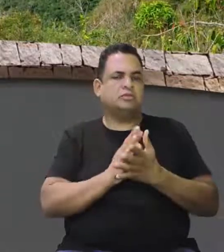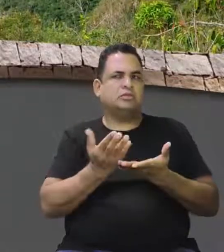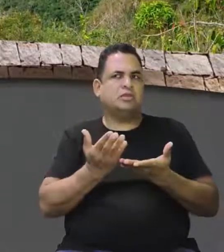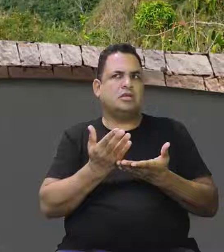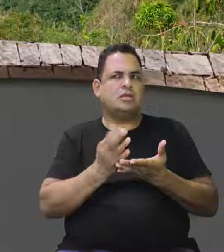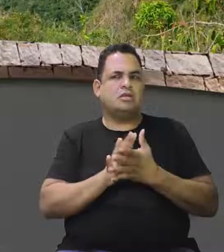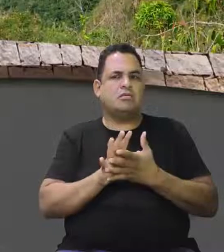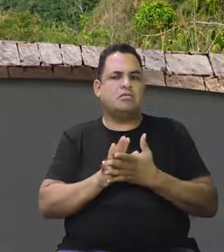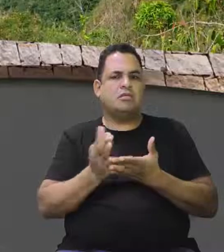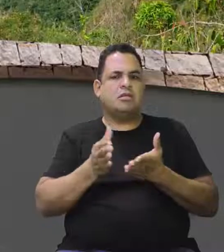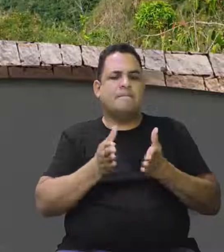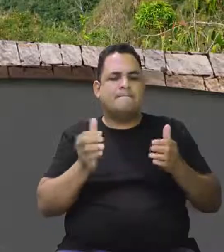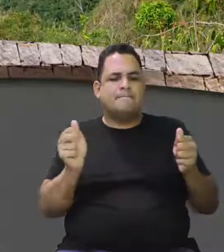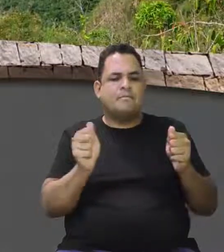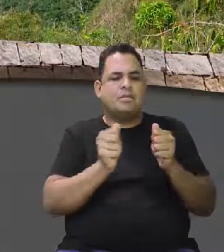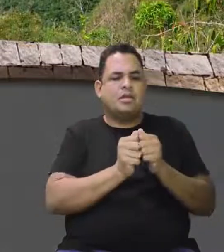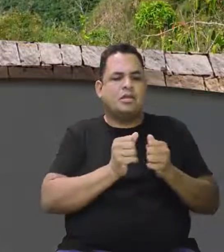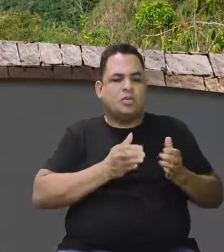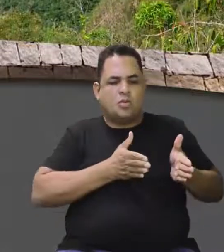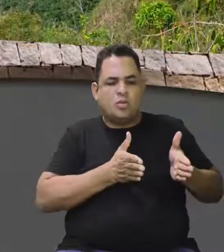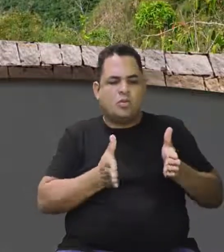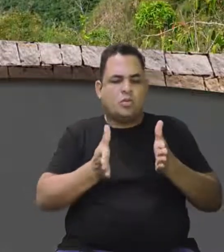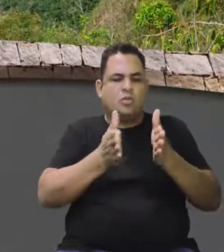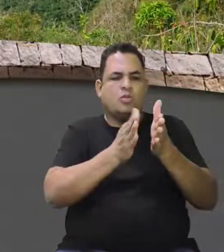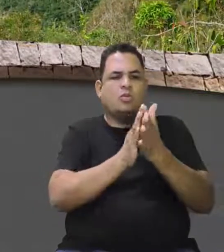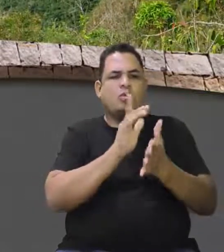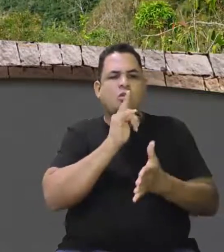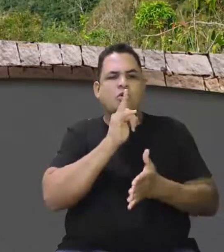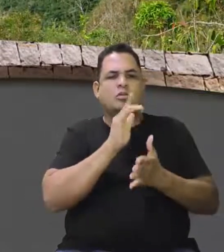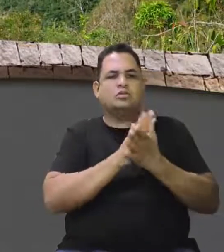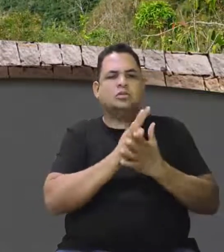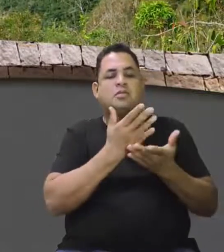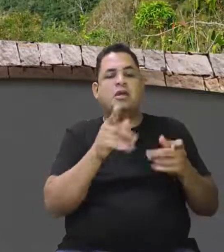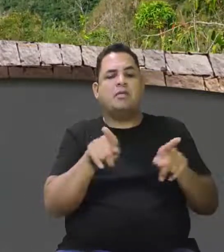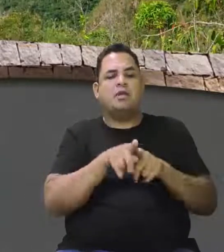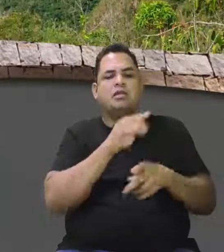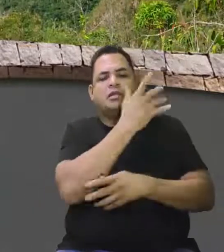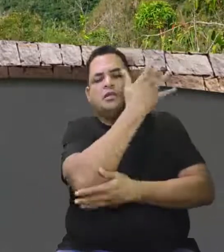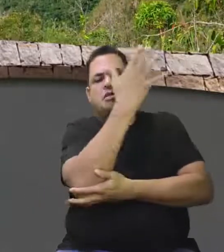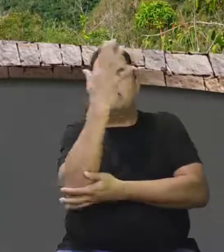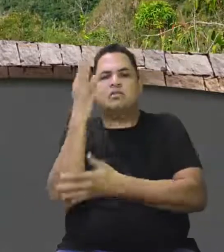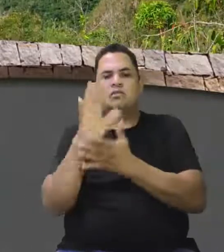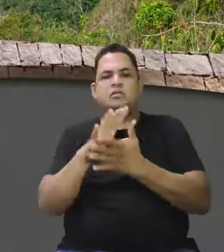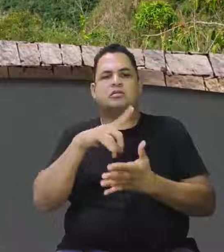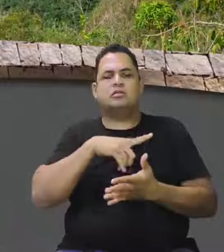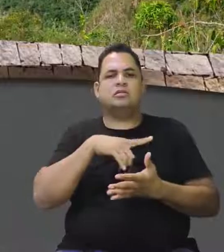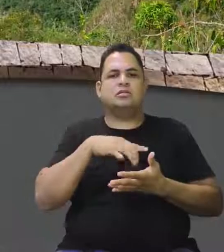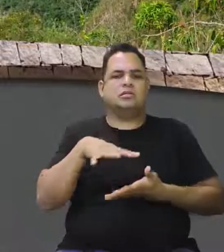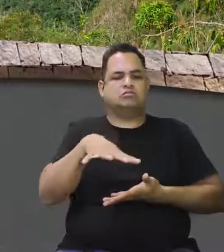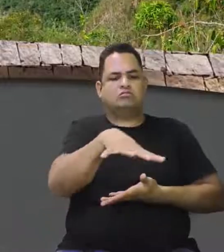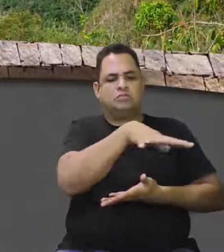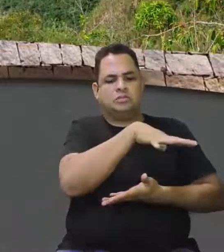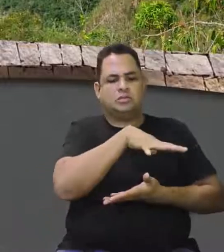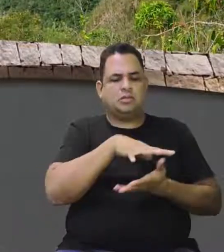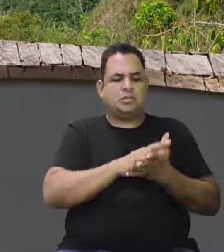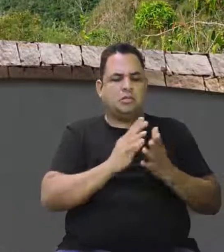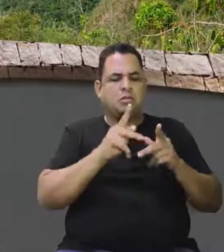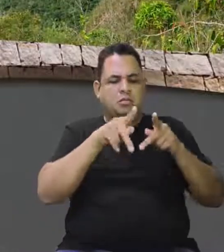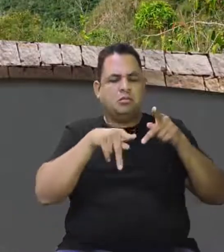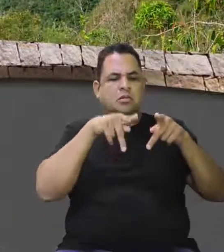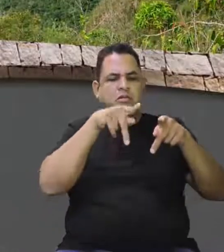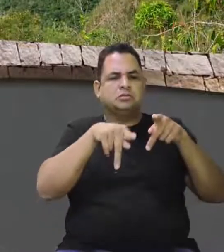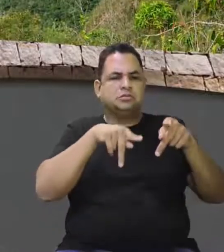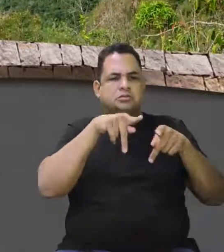na proximidade dos rios, na proximidade das florestas, eu tenho uma grande ocupação, uma grande densidade